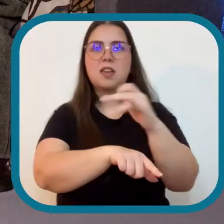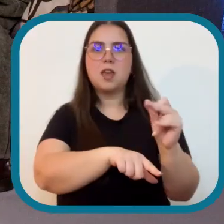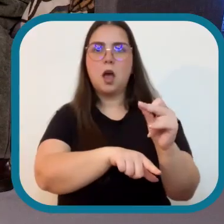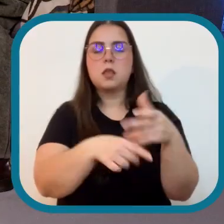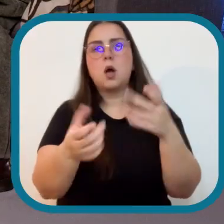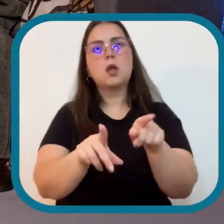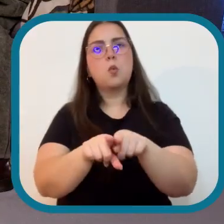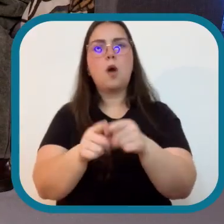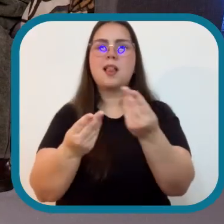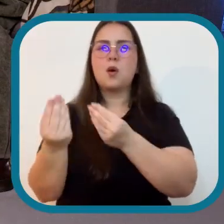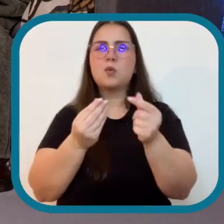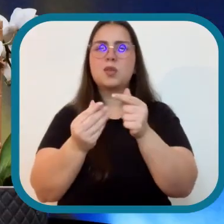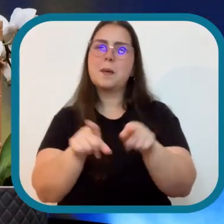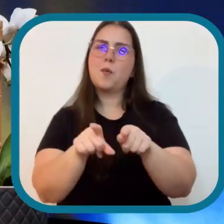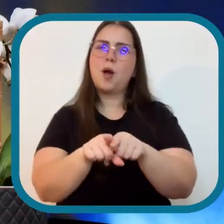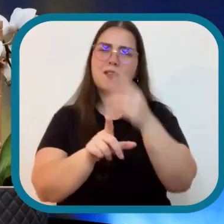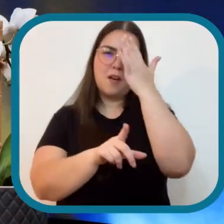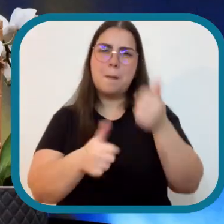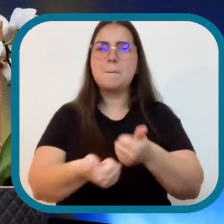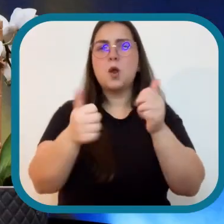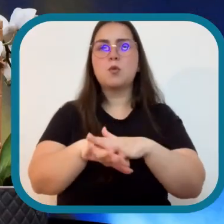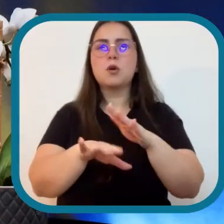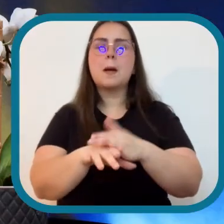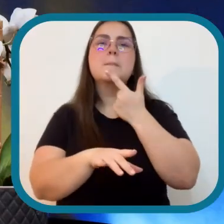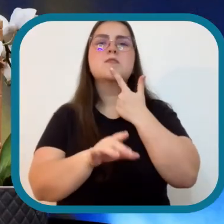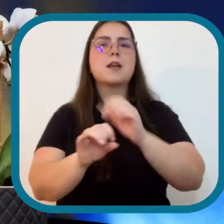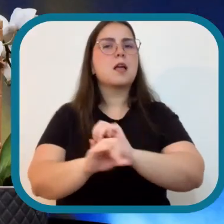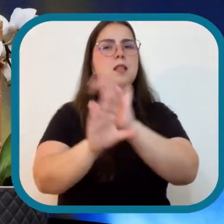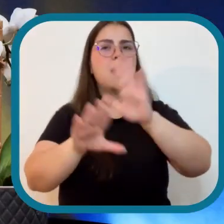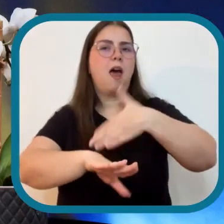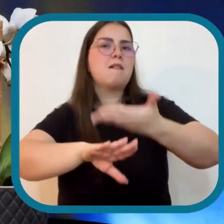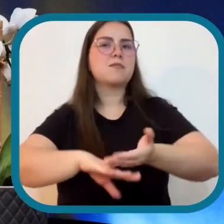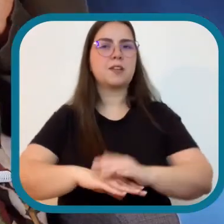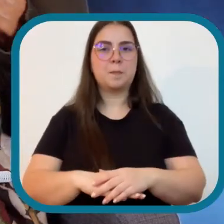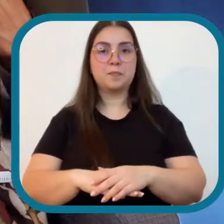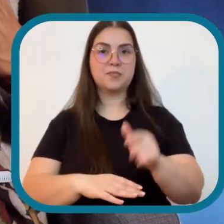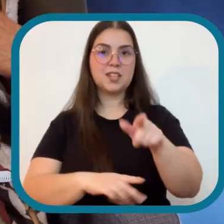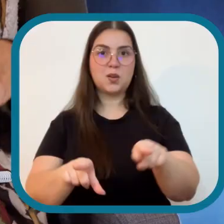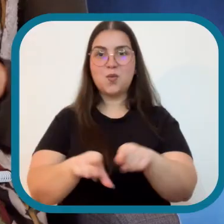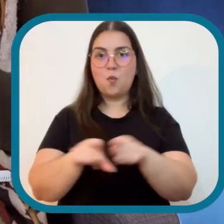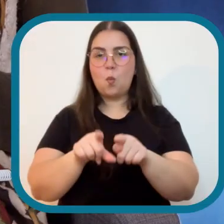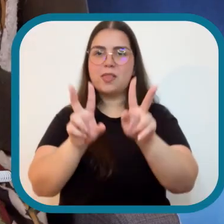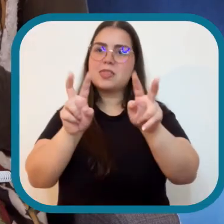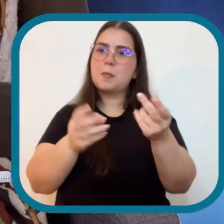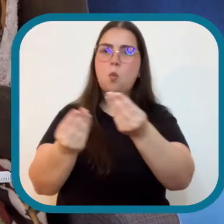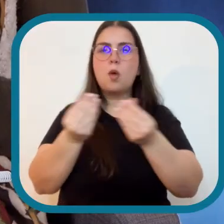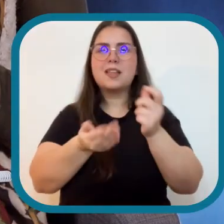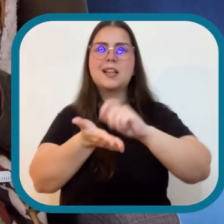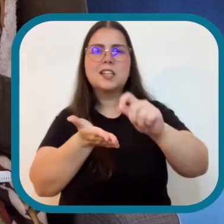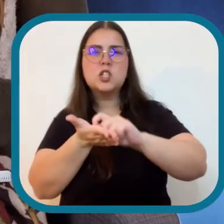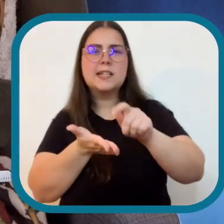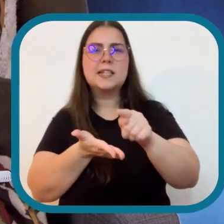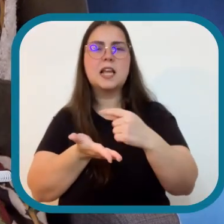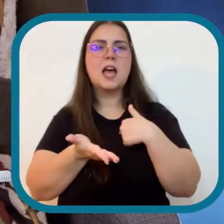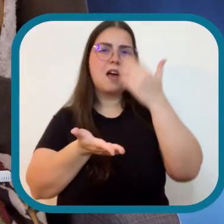se calhar acharam que tinham melhor qualidade, porque eram mais compreensíveis. Portanto, essa questão da qualidade da escrita literária eu acho que é